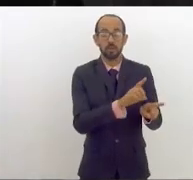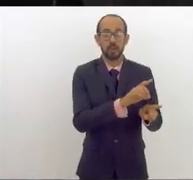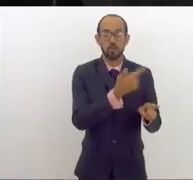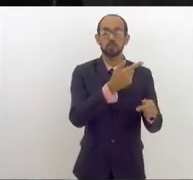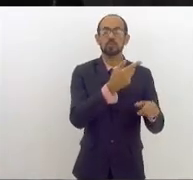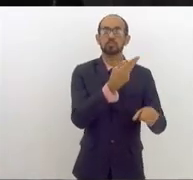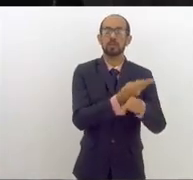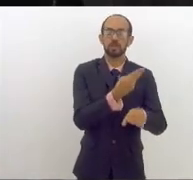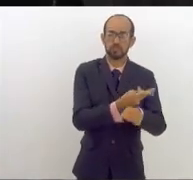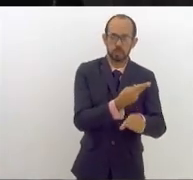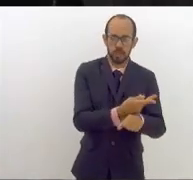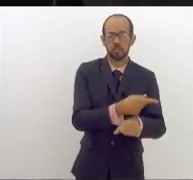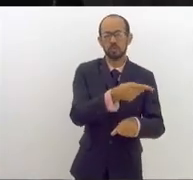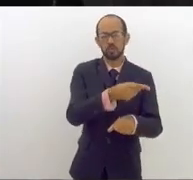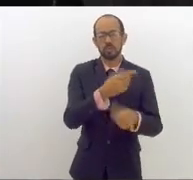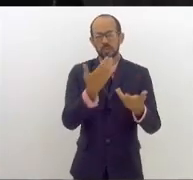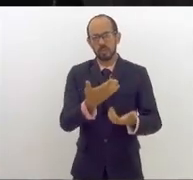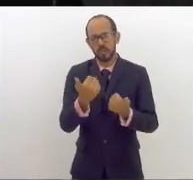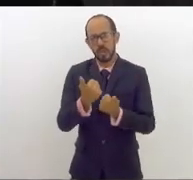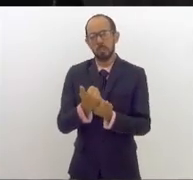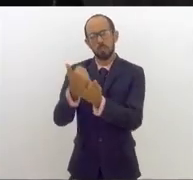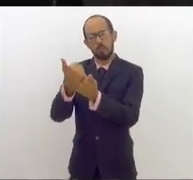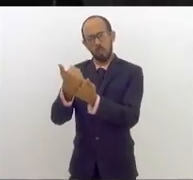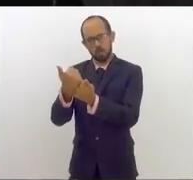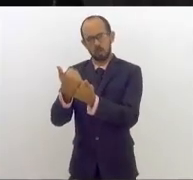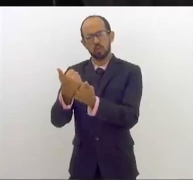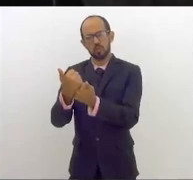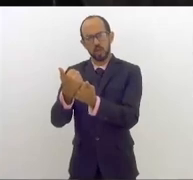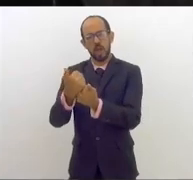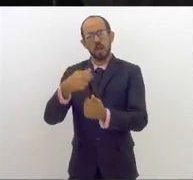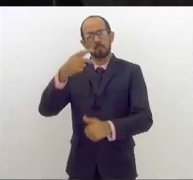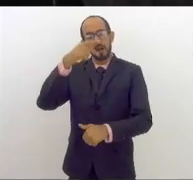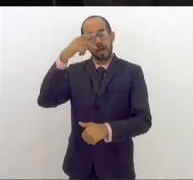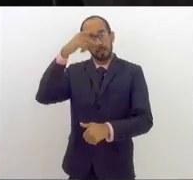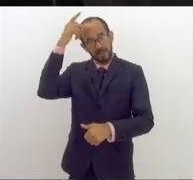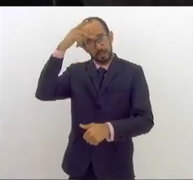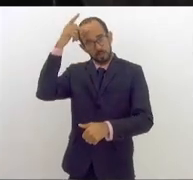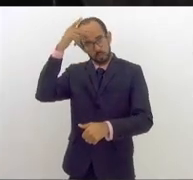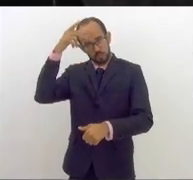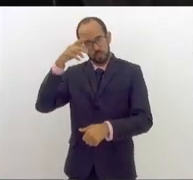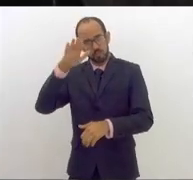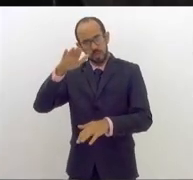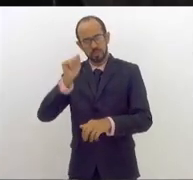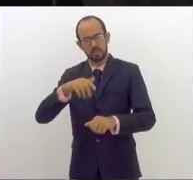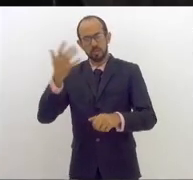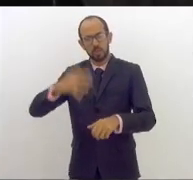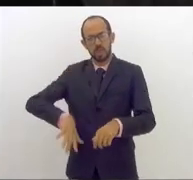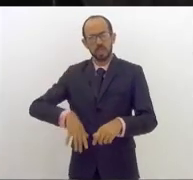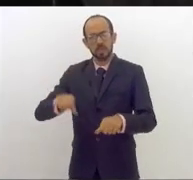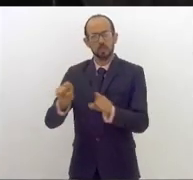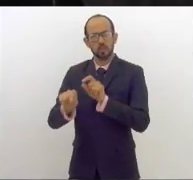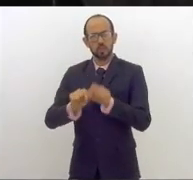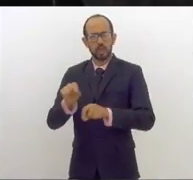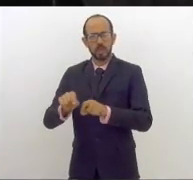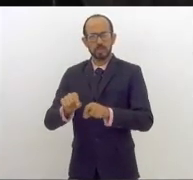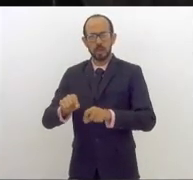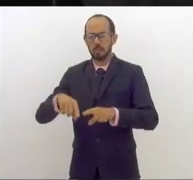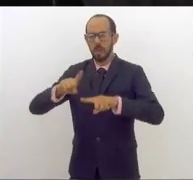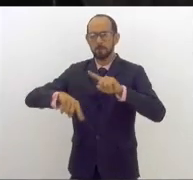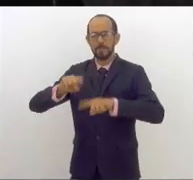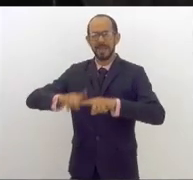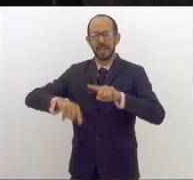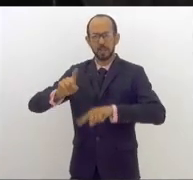querendo Patrocínio querendo para que as equipes se organizassem mais não queremos ser propriedades não queremos ser mercadorias